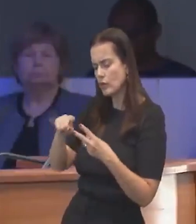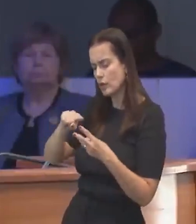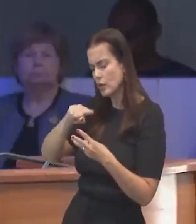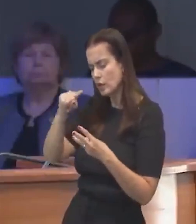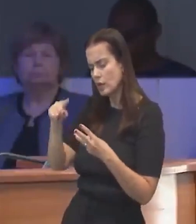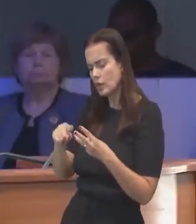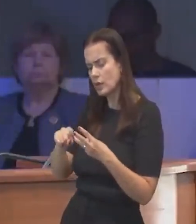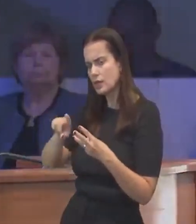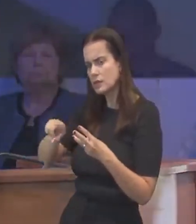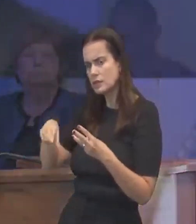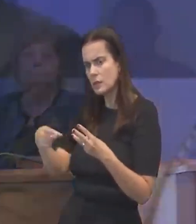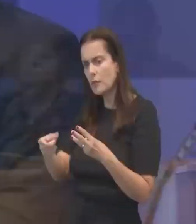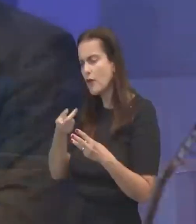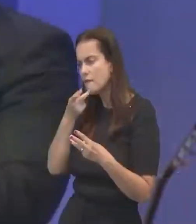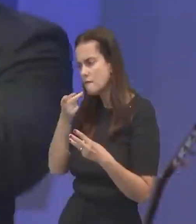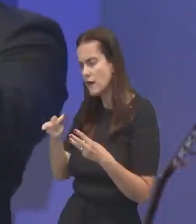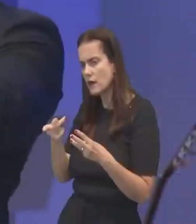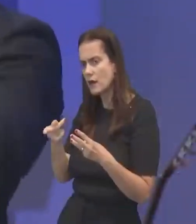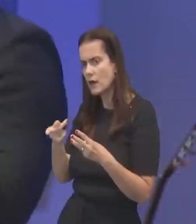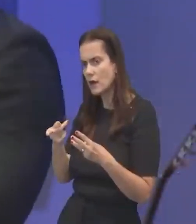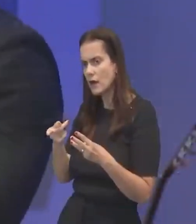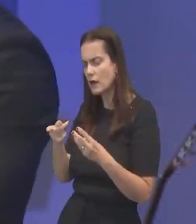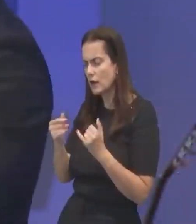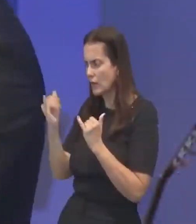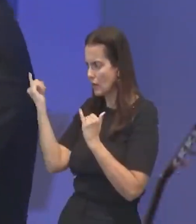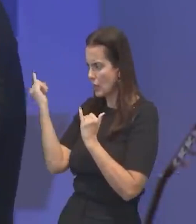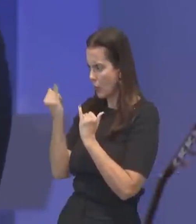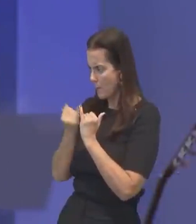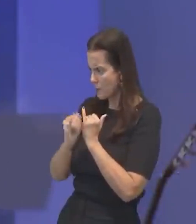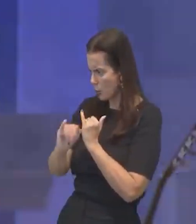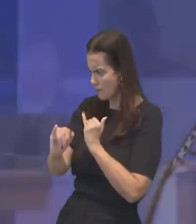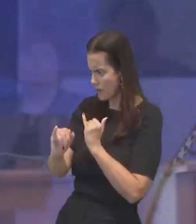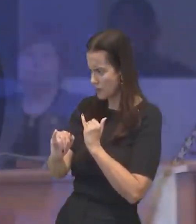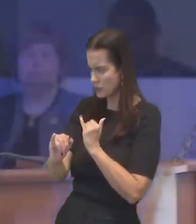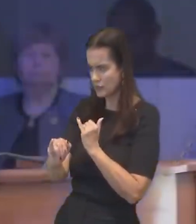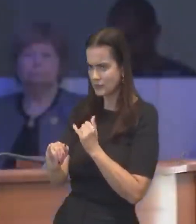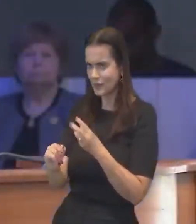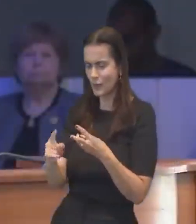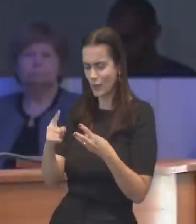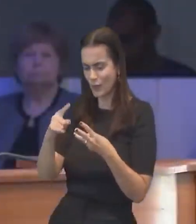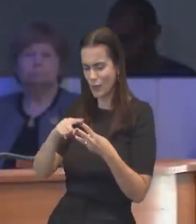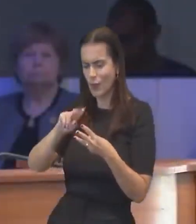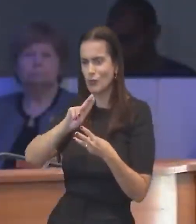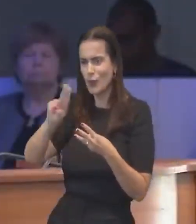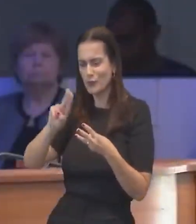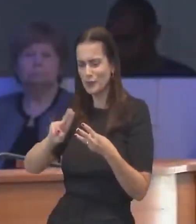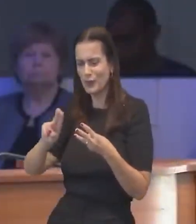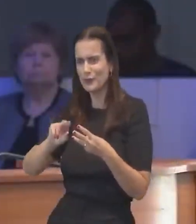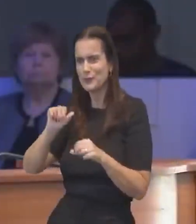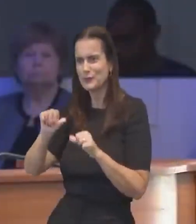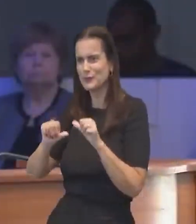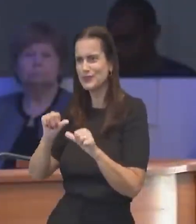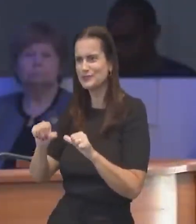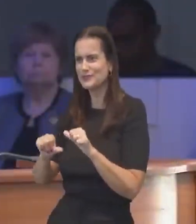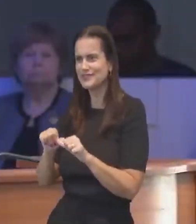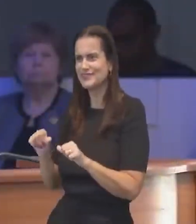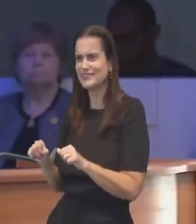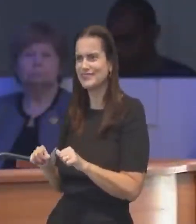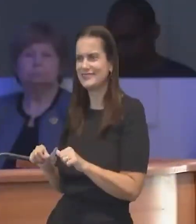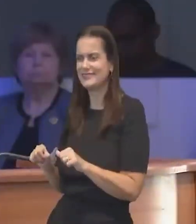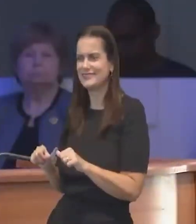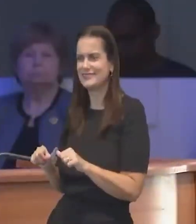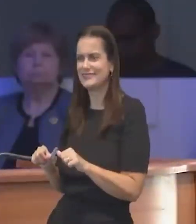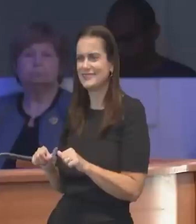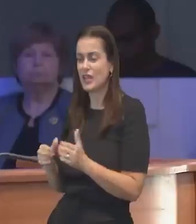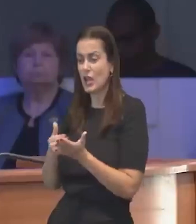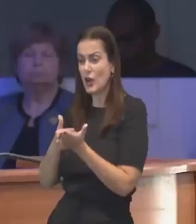Depois ela fala que ele é um profeta. Então perceba, de judeu para Senhor, profeta. E agora ela já